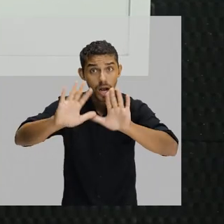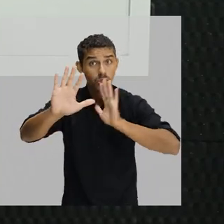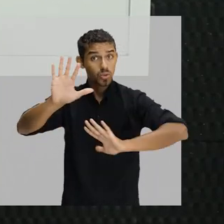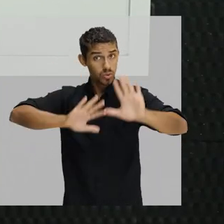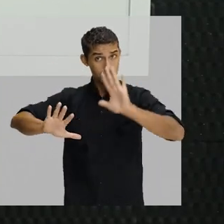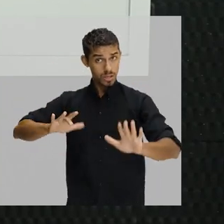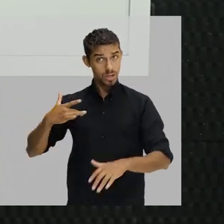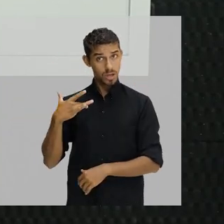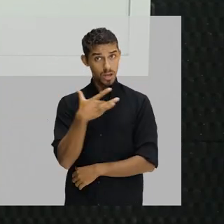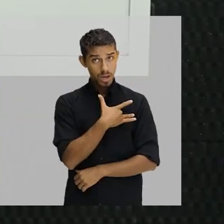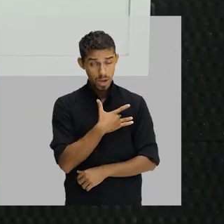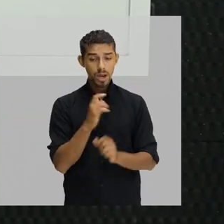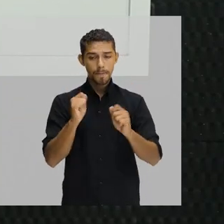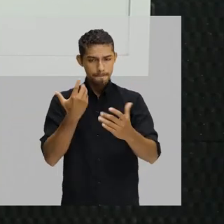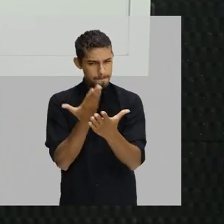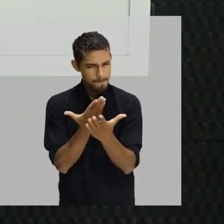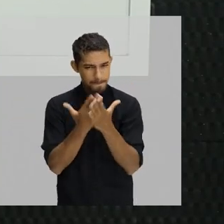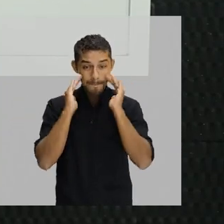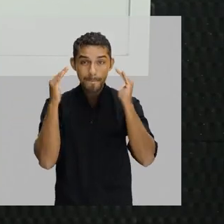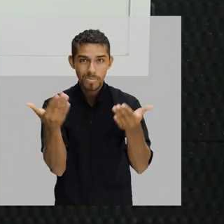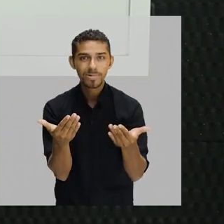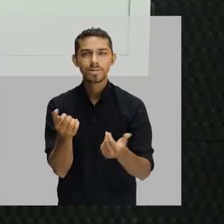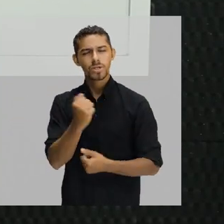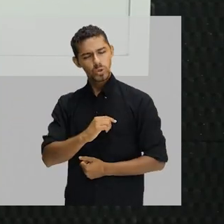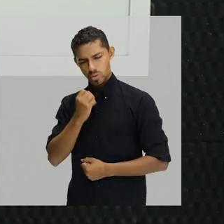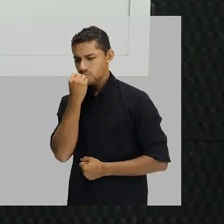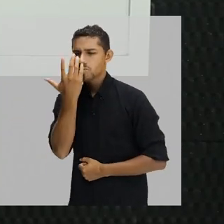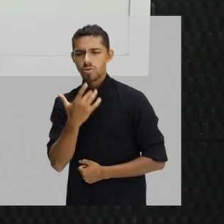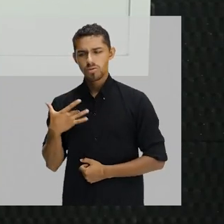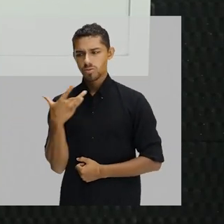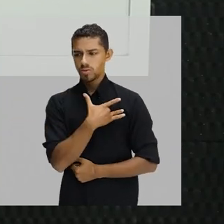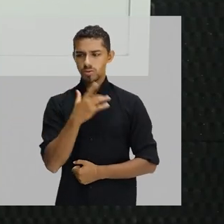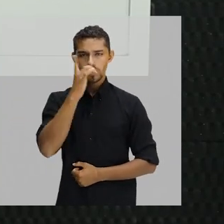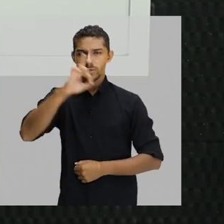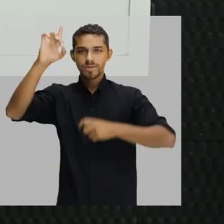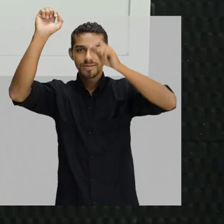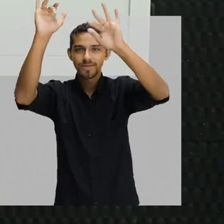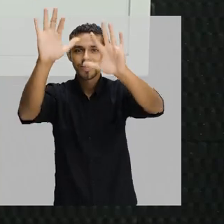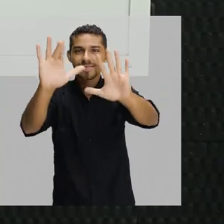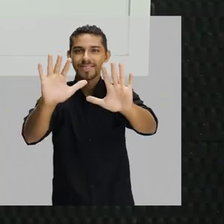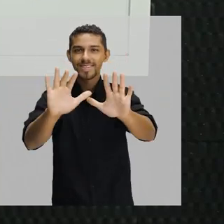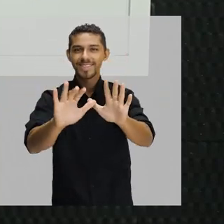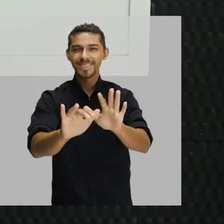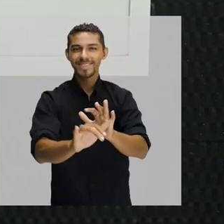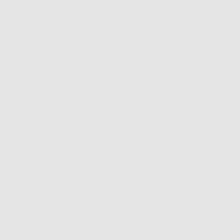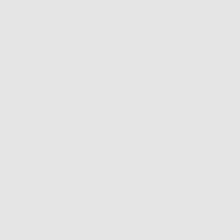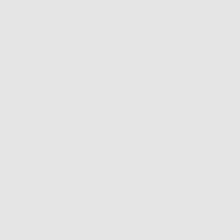conosco e fique estudando, tá? Tudo de bom a vocês. Deus abençoe a todos.